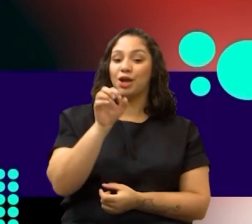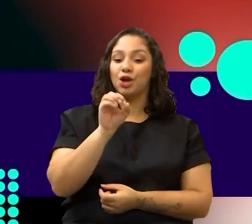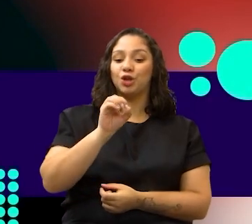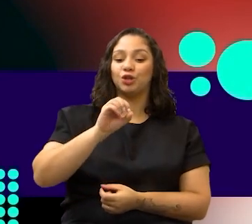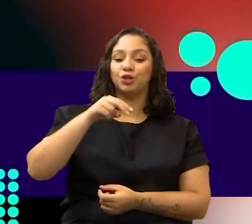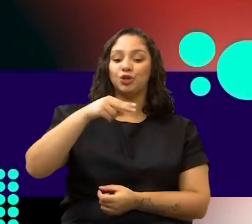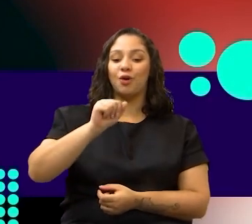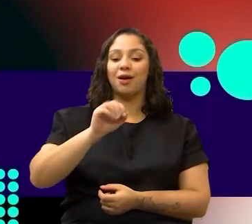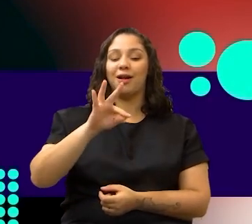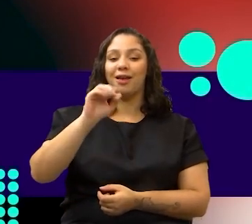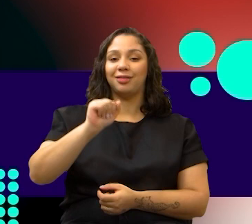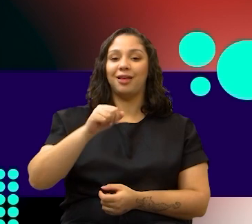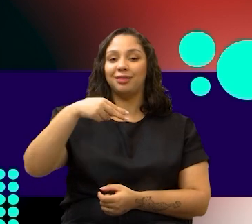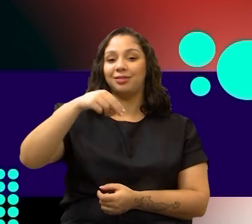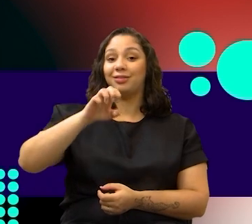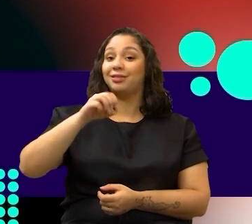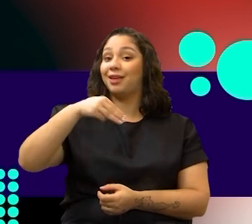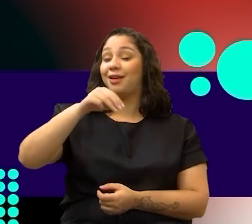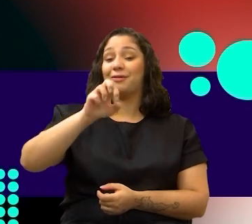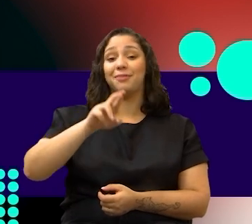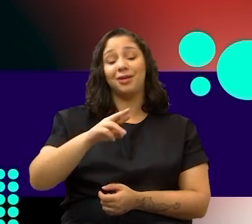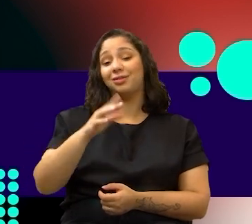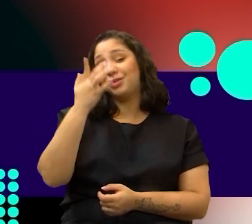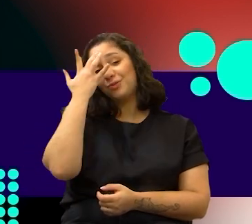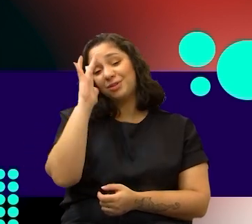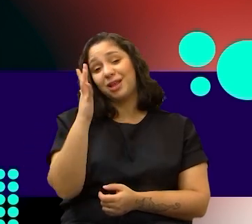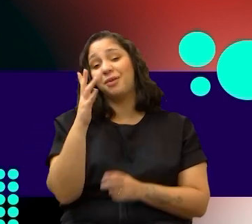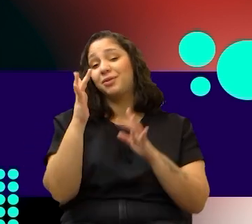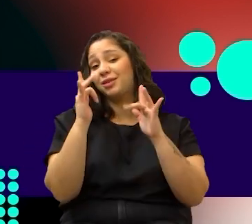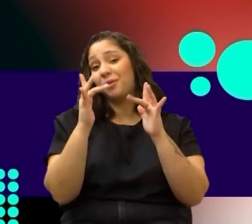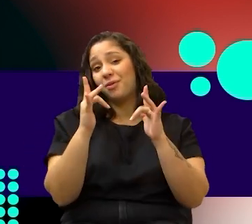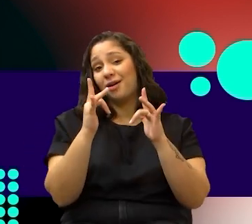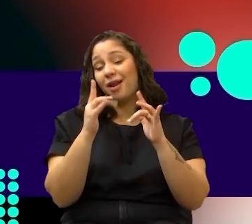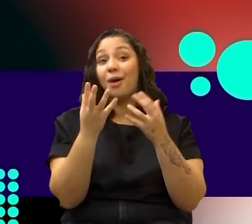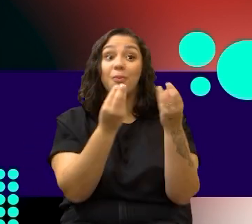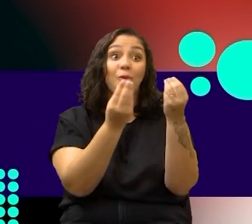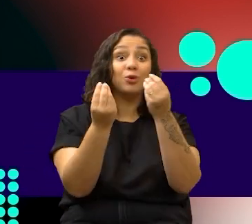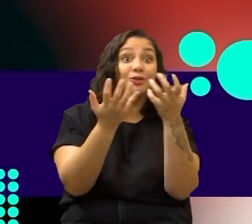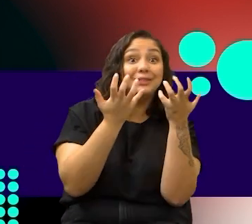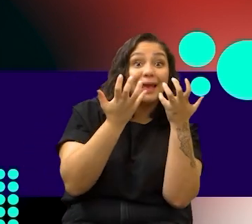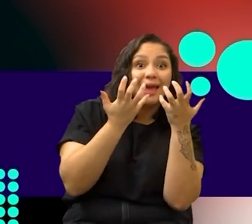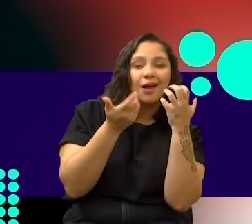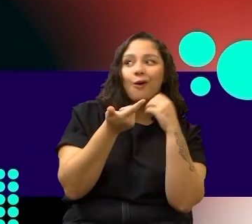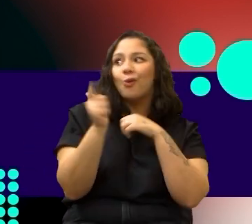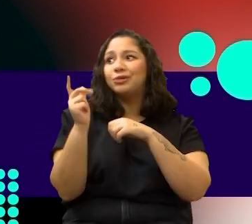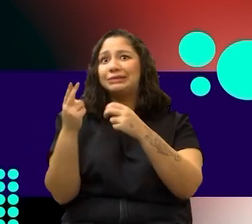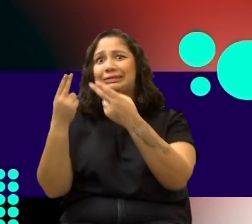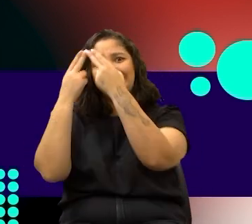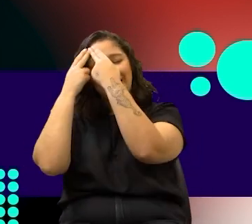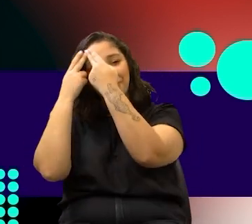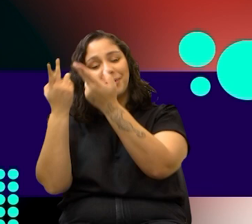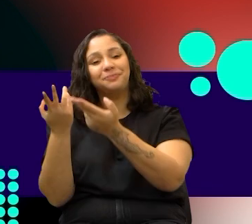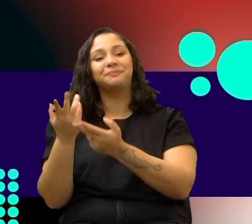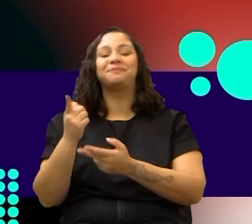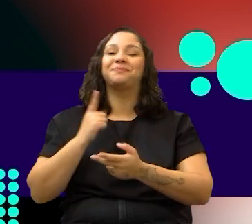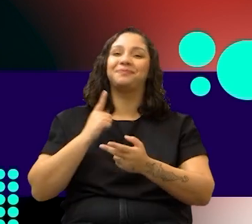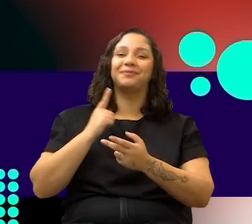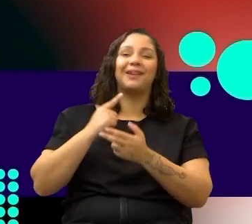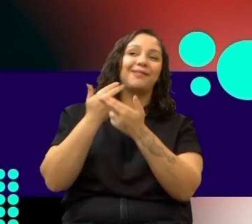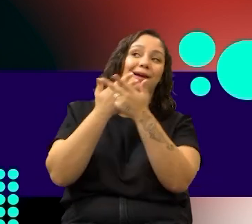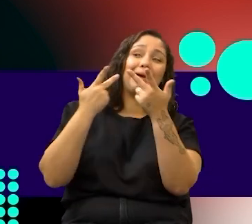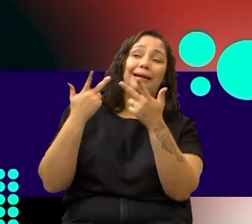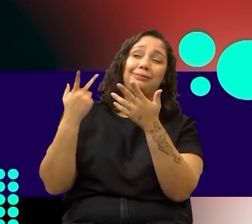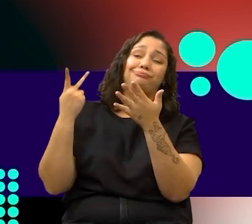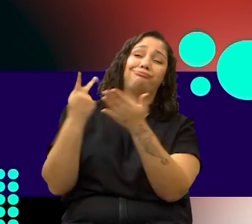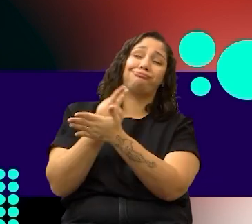Jonathan Nemer, não sei namorar. Namoro para muitos um desejo, para outros um trauma. O Jonathan reuniu